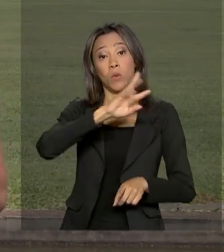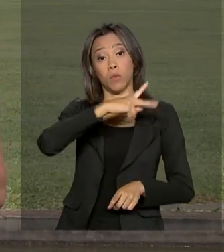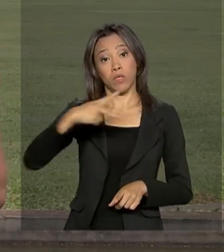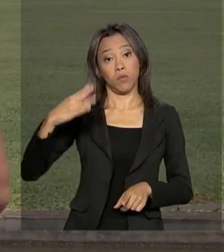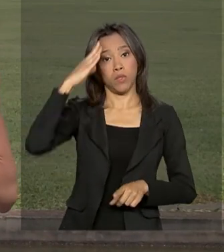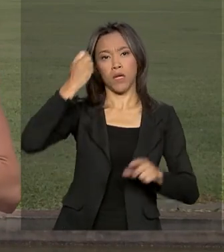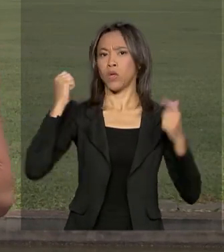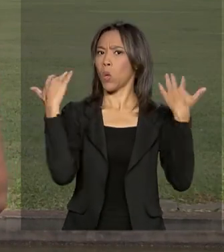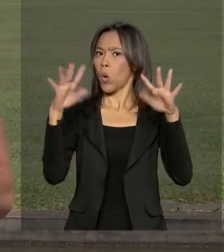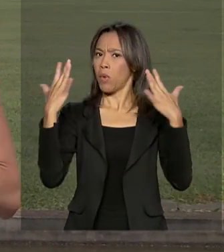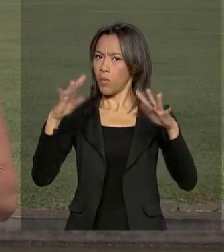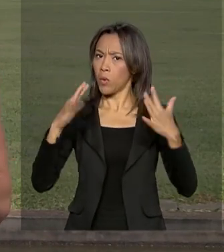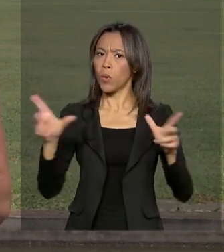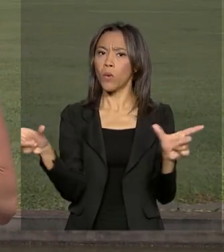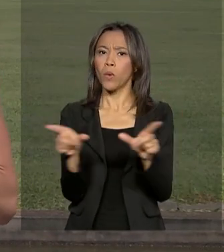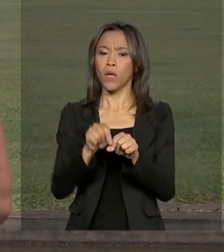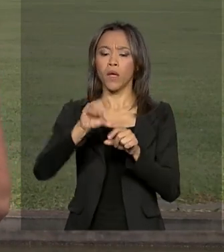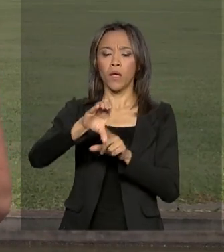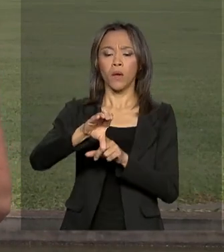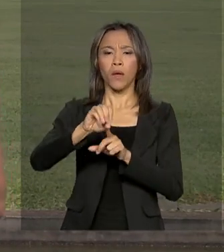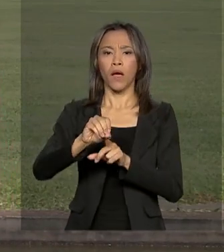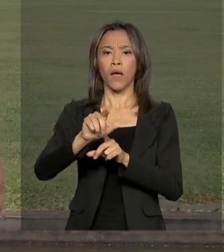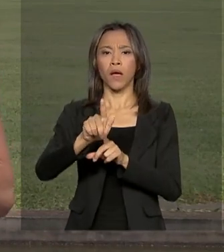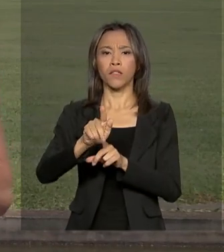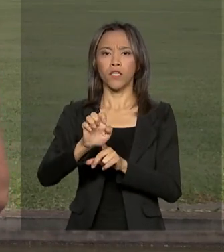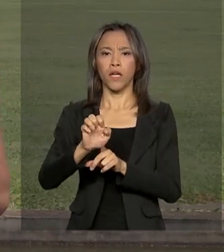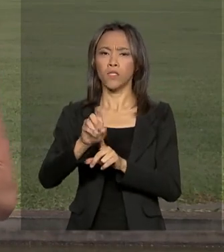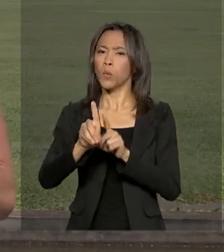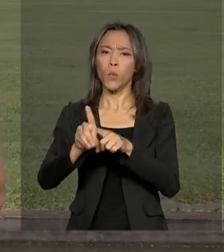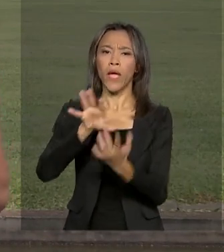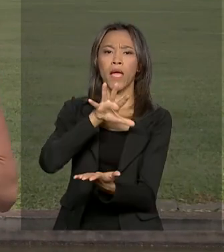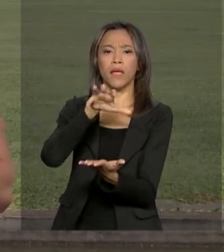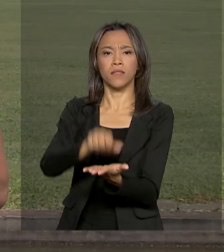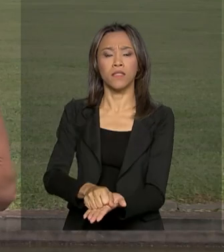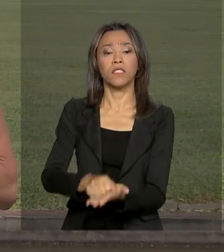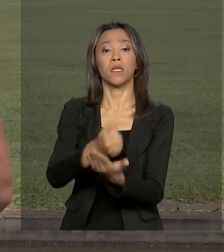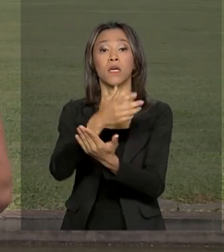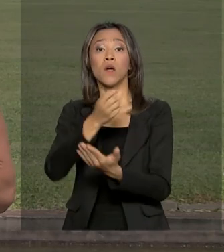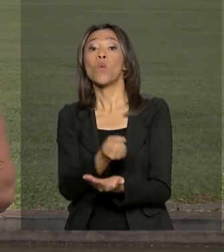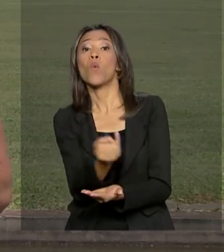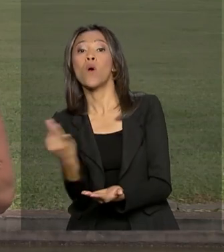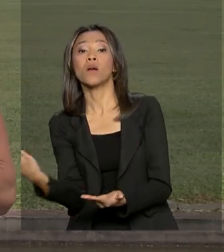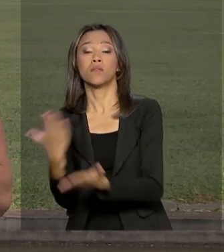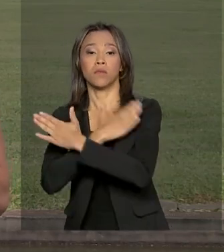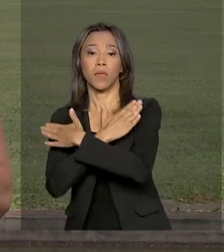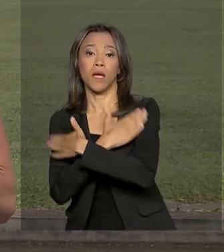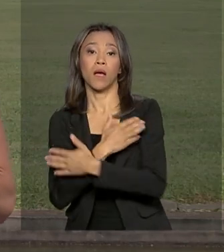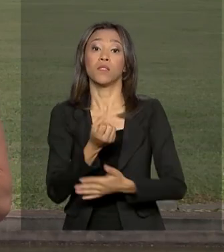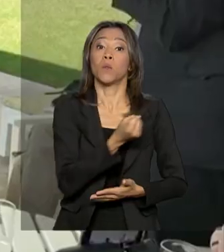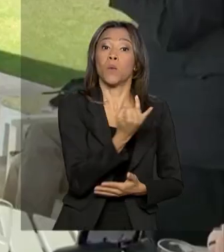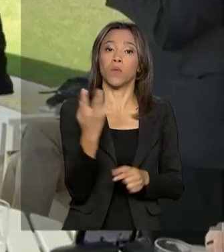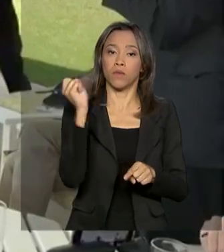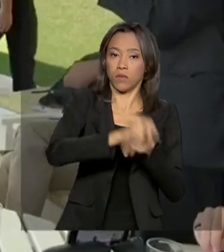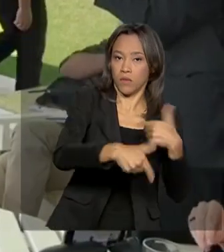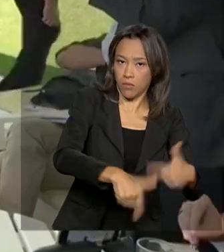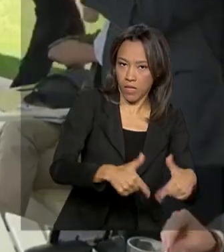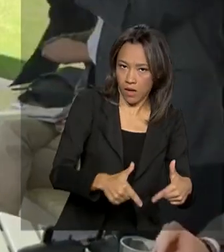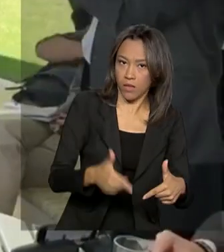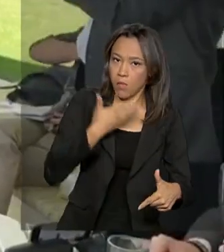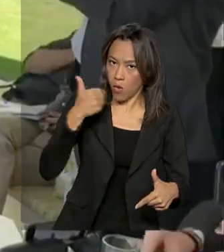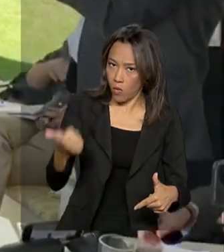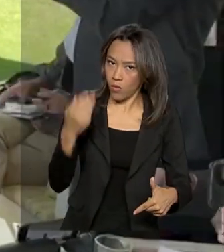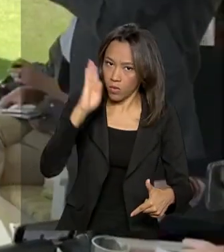CAGED, o Cadastro Geral de Empregados e Desempregados, que mostra melhora nos índices de emprego do Brasil. Segundo o